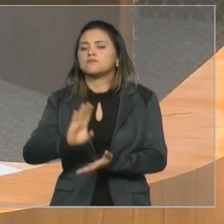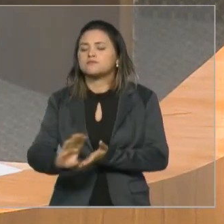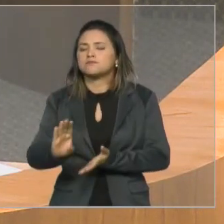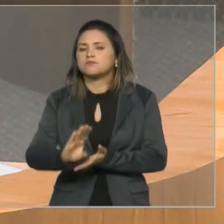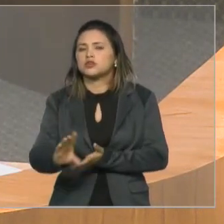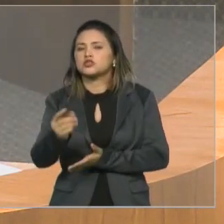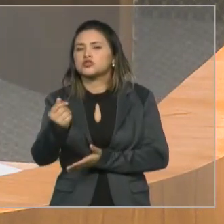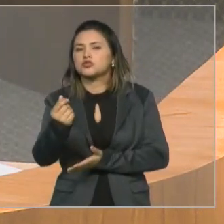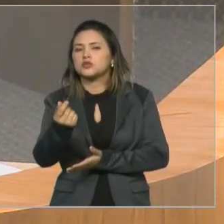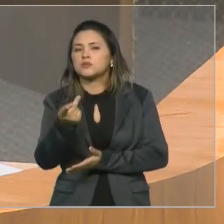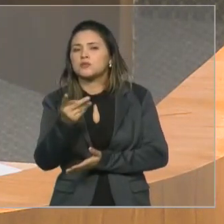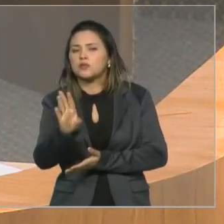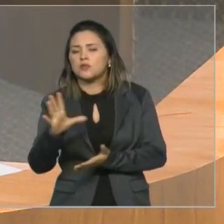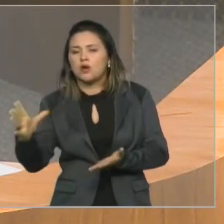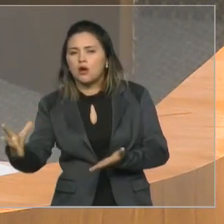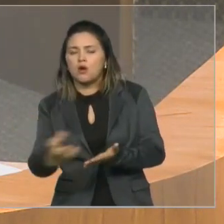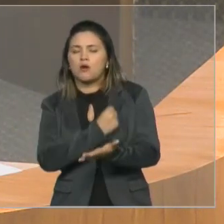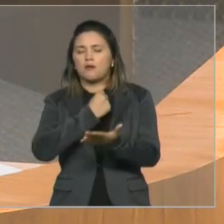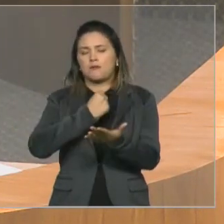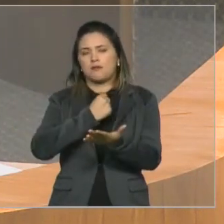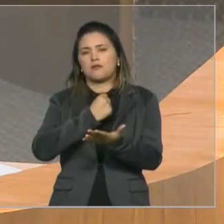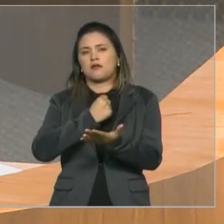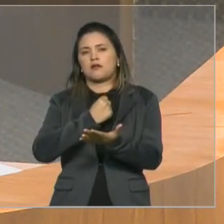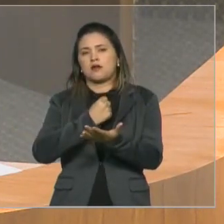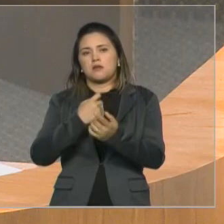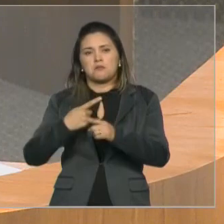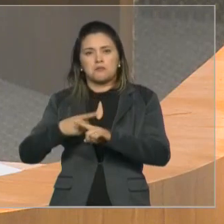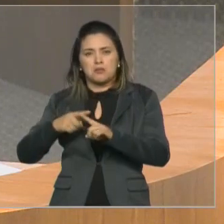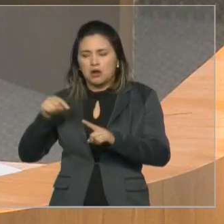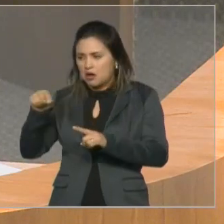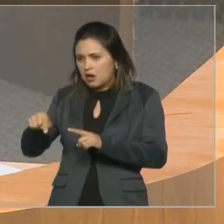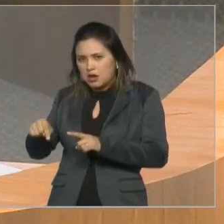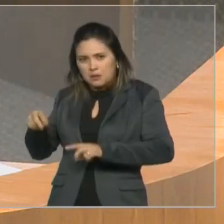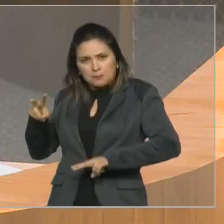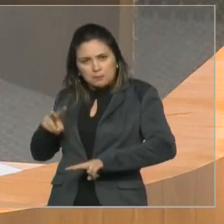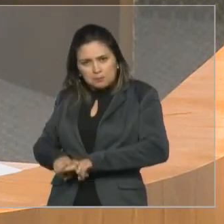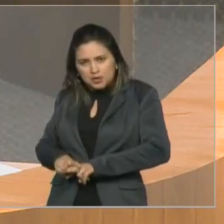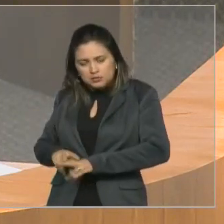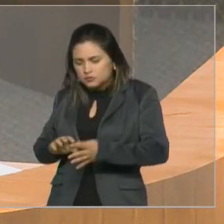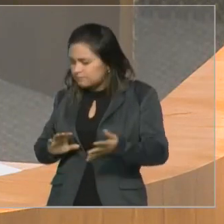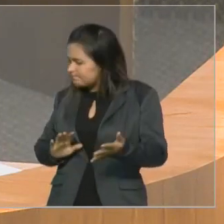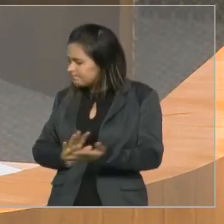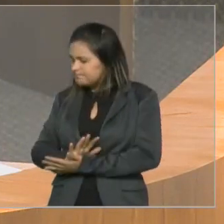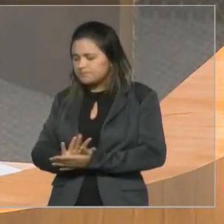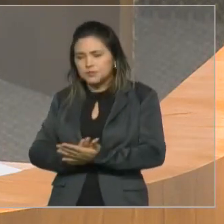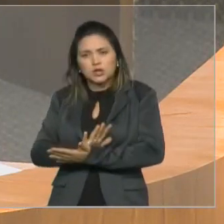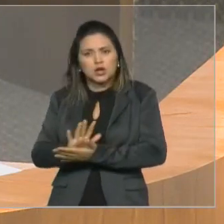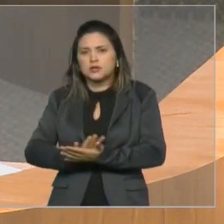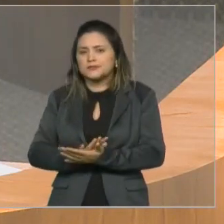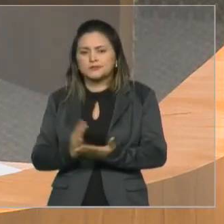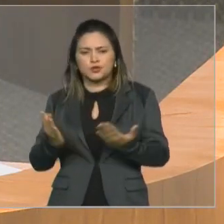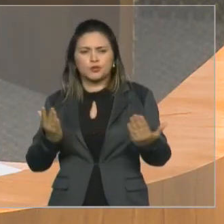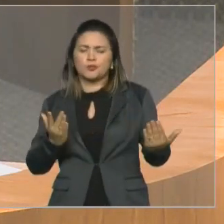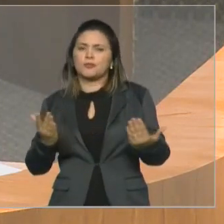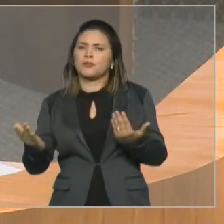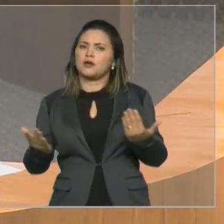E esse questionamento a sociedade também o faz. Então, da mesma forma, senhor governador Flávio